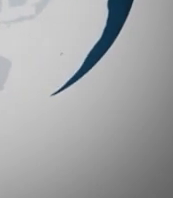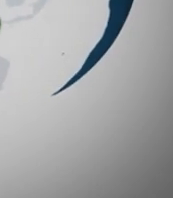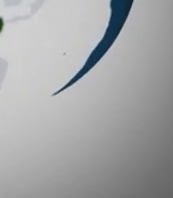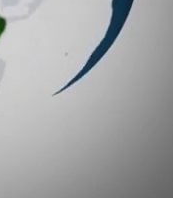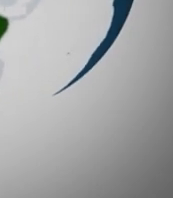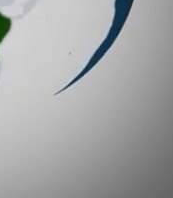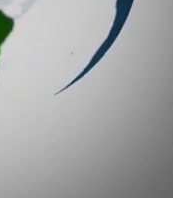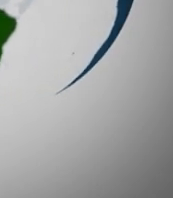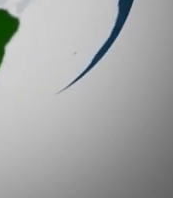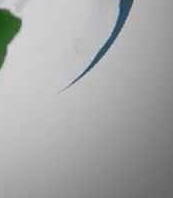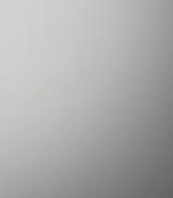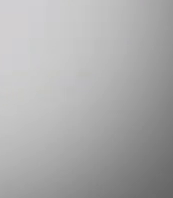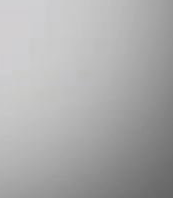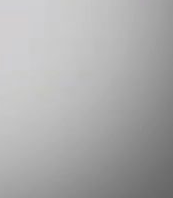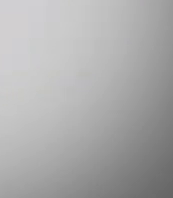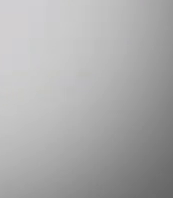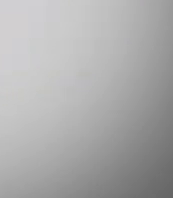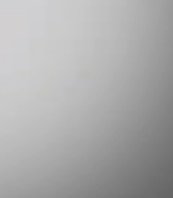Federal